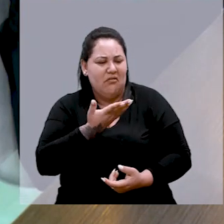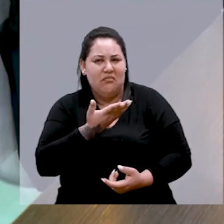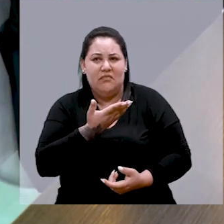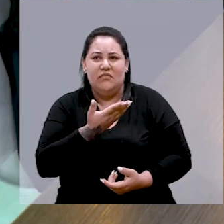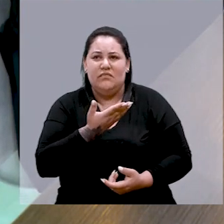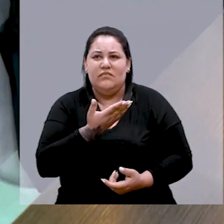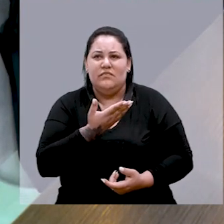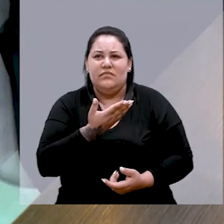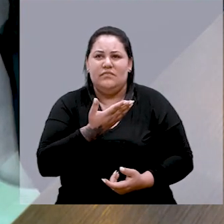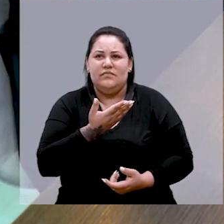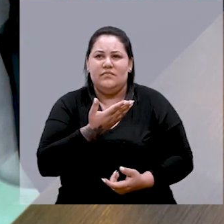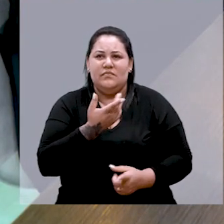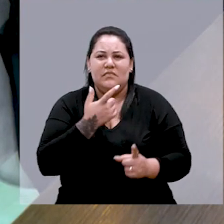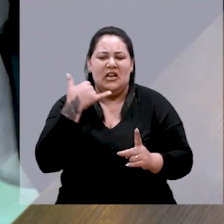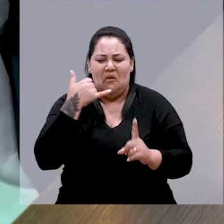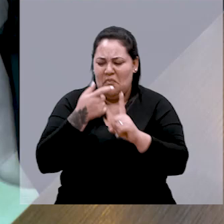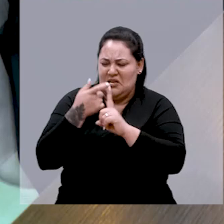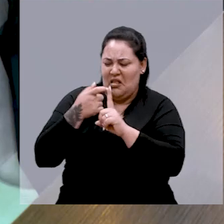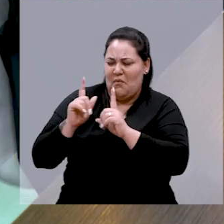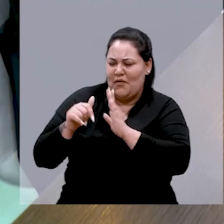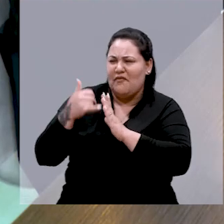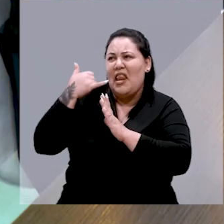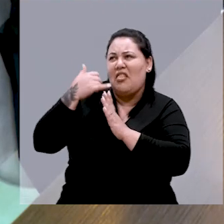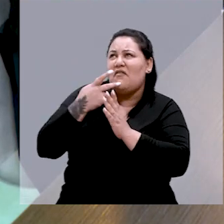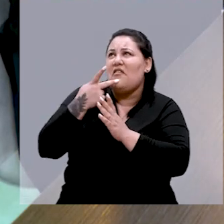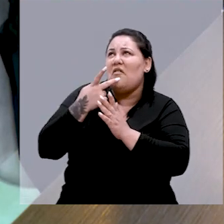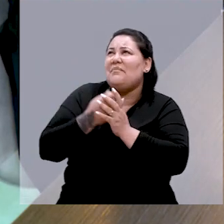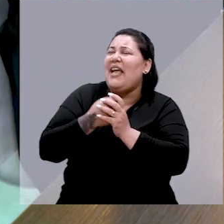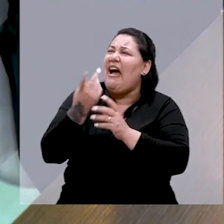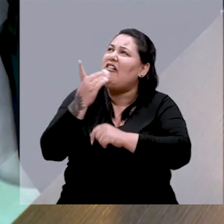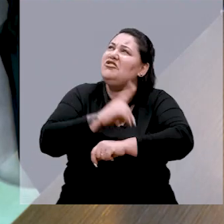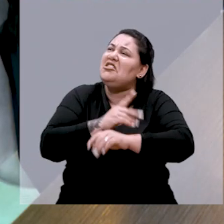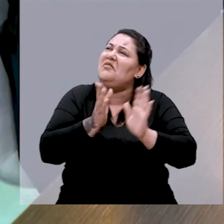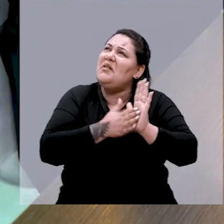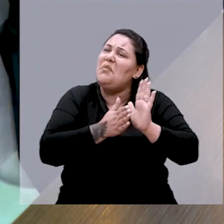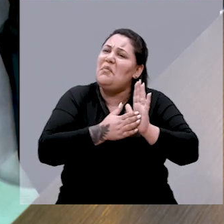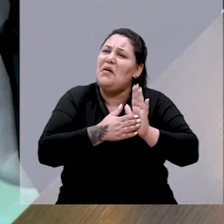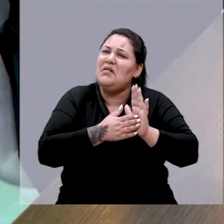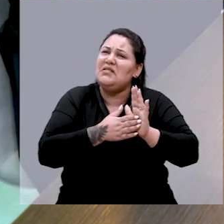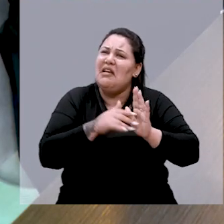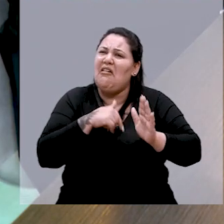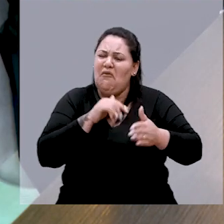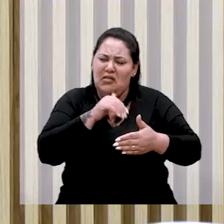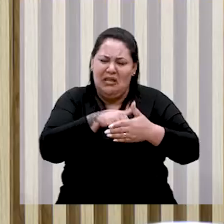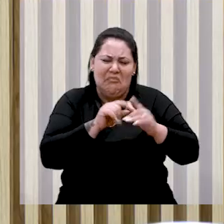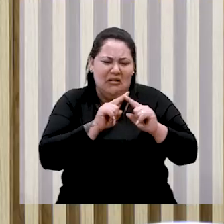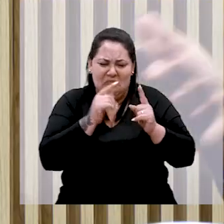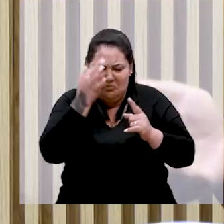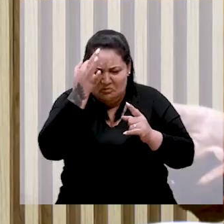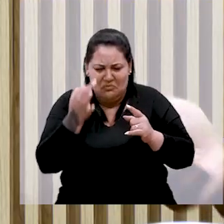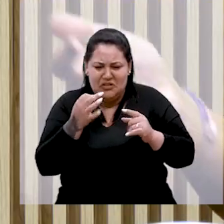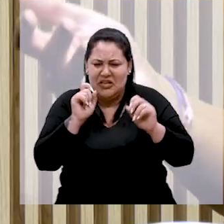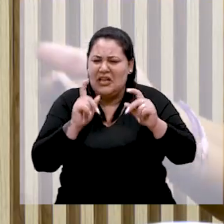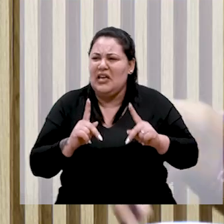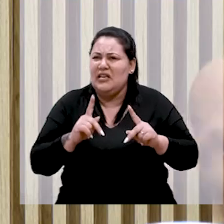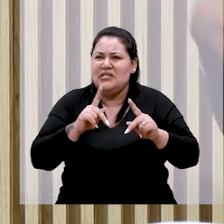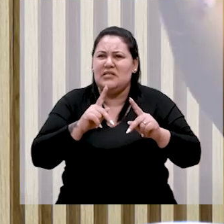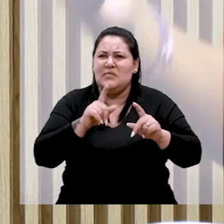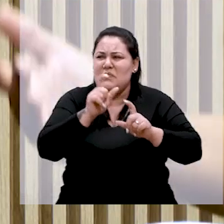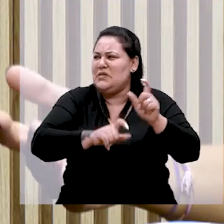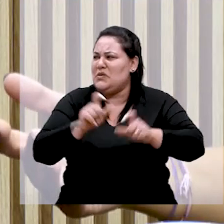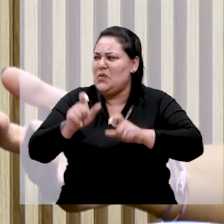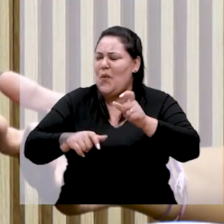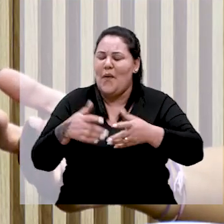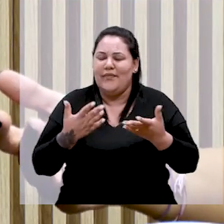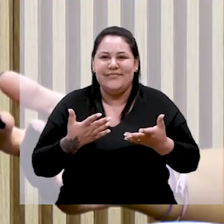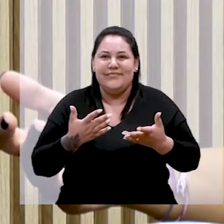olha, me ligou disso, meses depois e me disse: olha, vereador, o dia que tu propôs, claro, votei, mas eu não entendi muito. Eu achei, meu Deus, mas quem são essas pessoas? Não sei